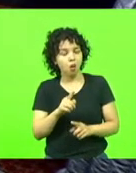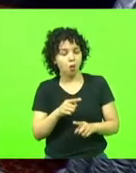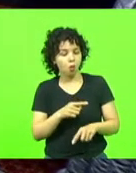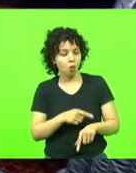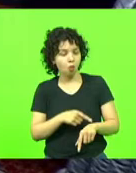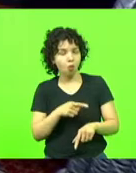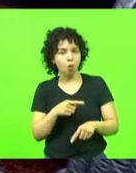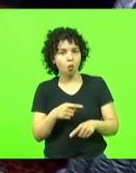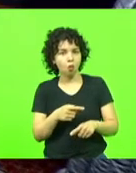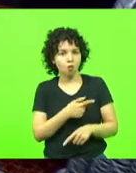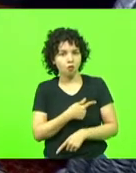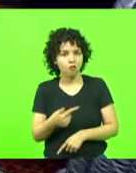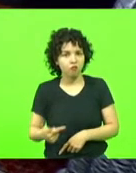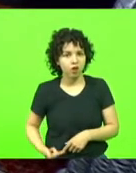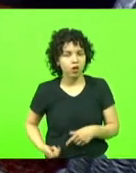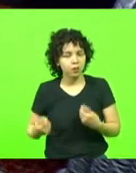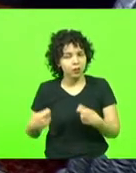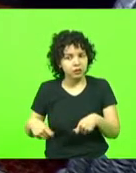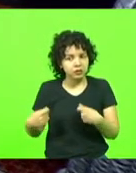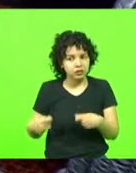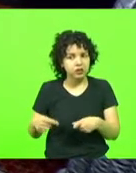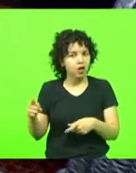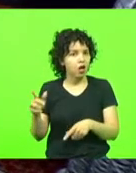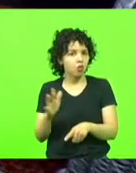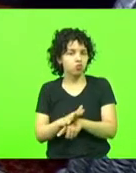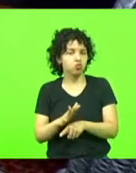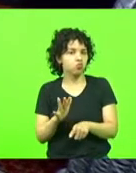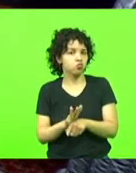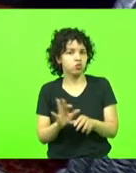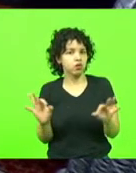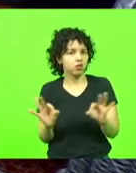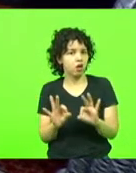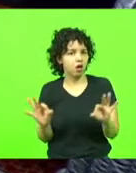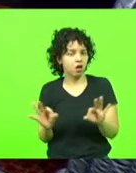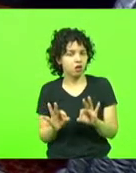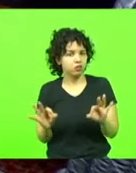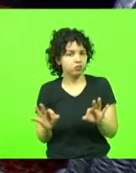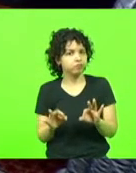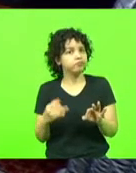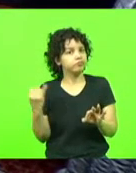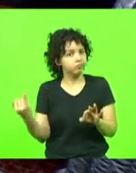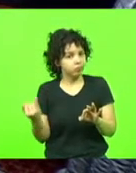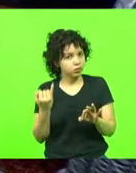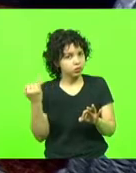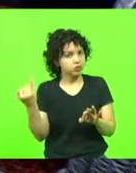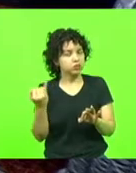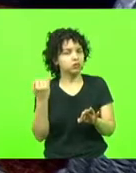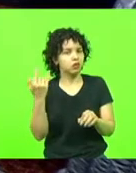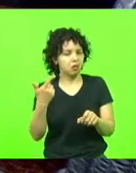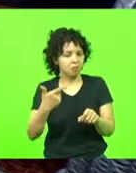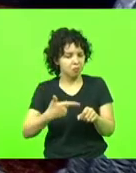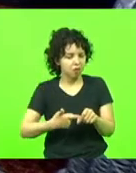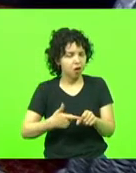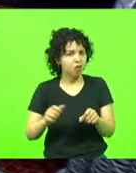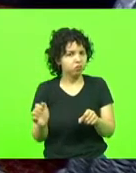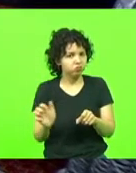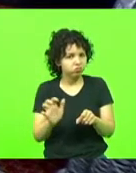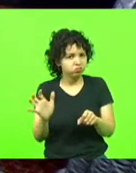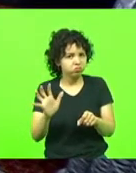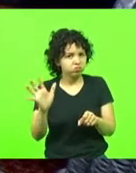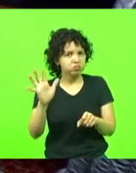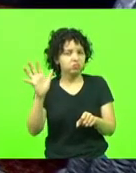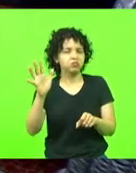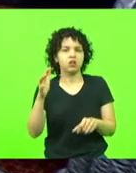de atenuar. É muito preocupante essa escalada dos combustíveis, está desorganizando a